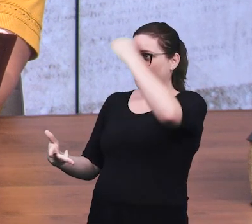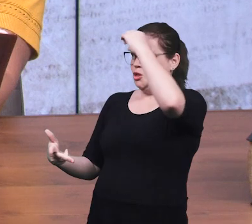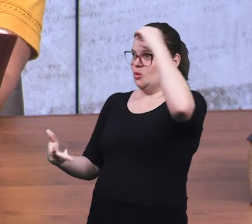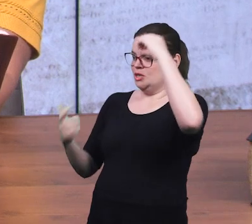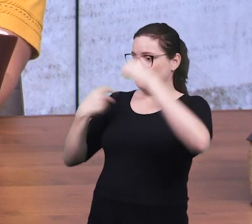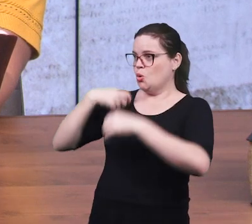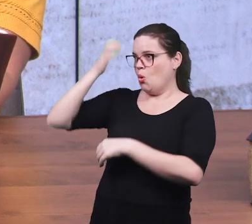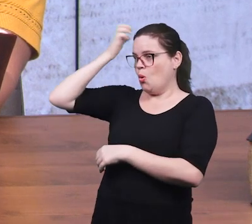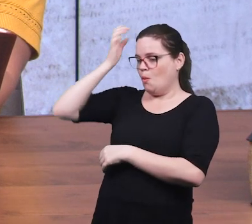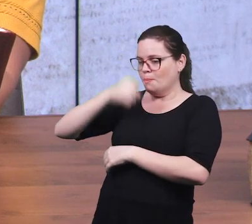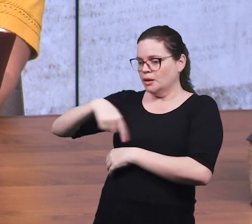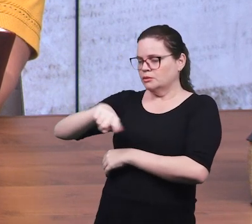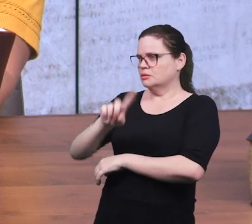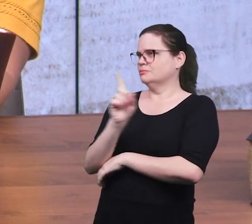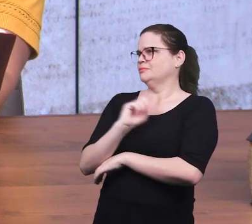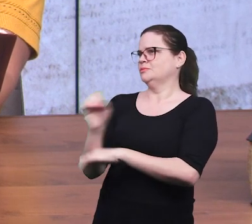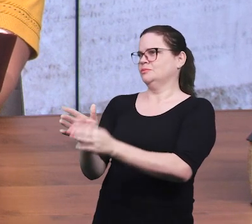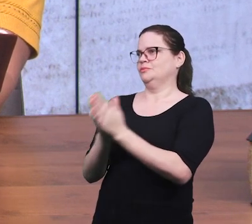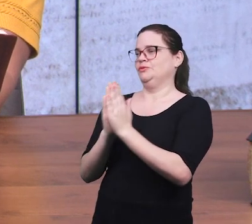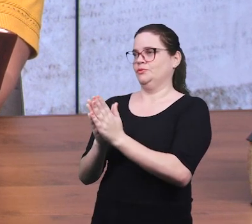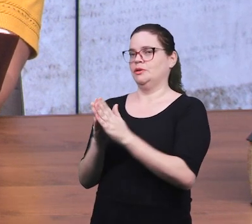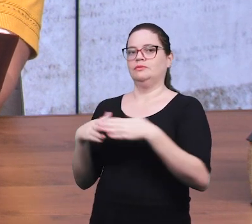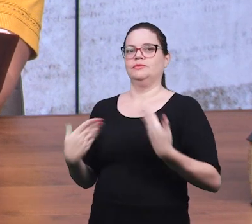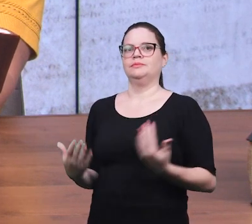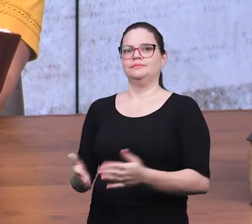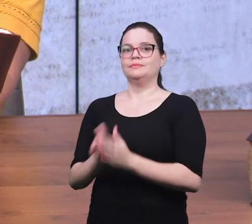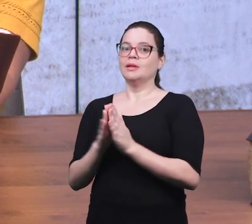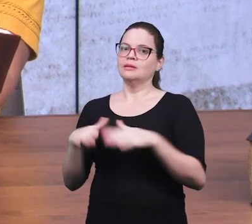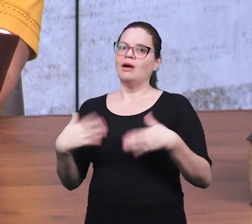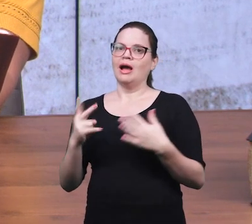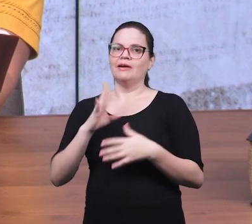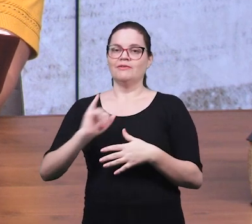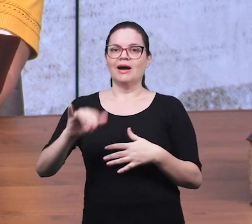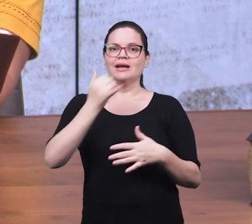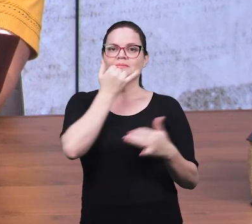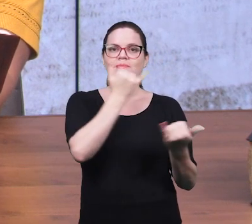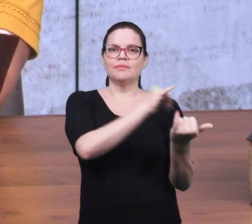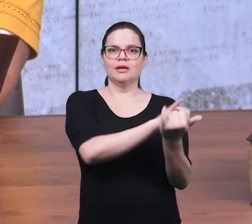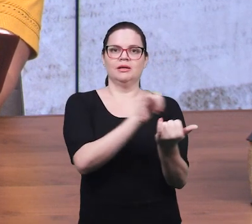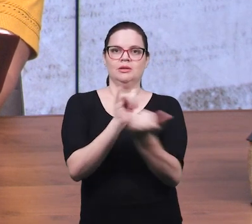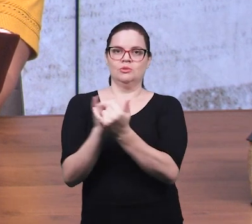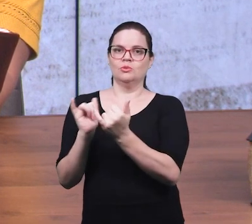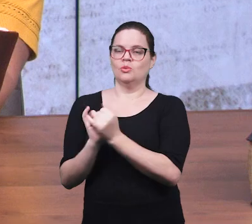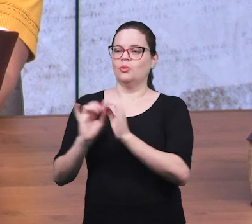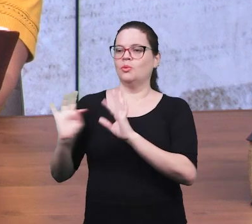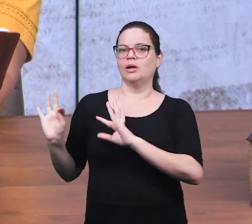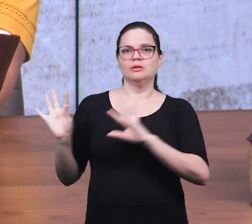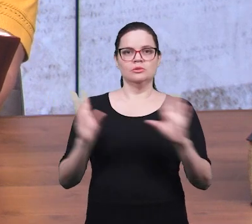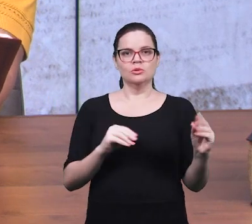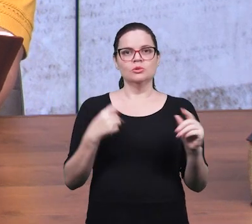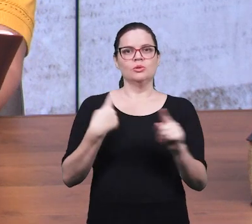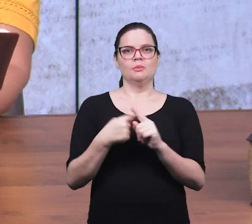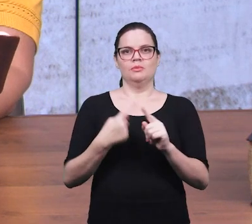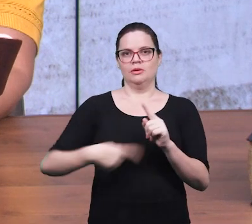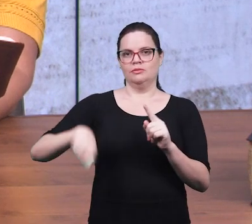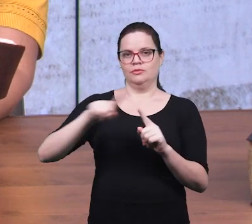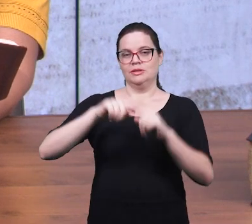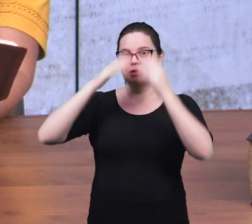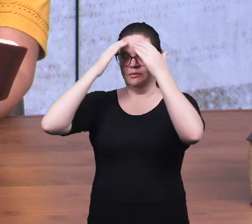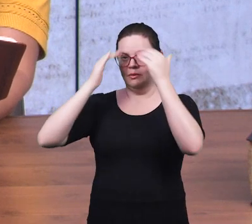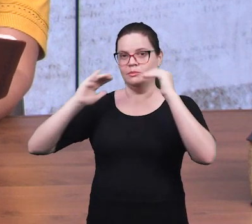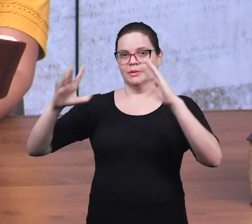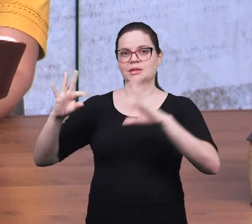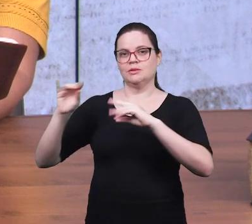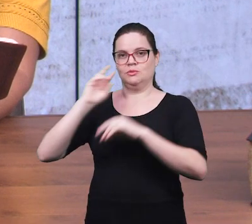expiado. Assim tirarás o sangue inocente do meio de ti, pois farás o que é reto aos olhos do